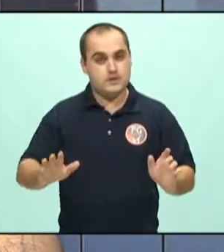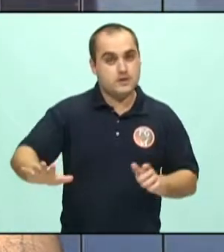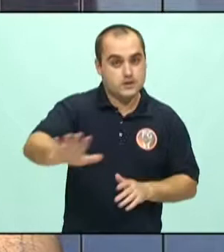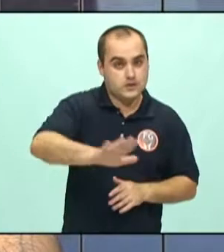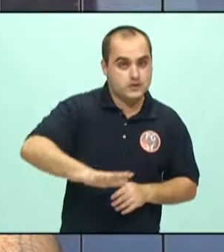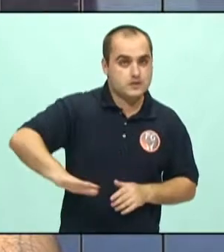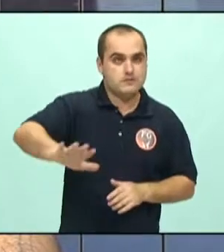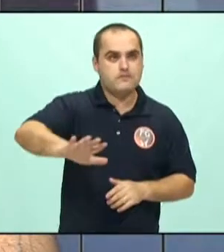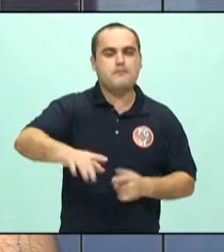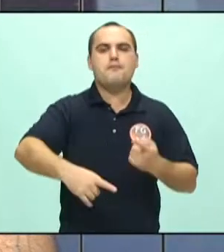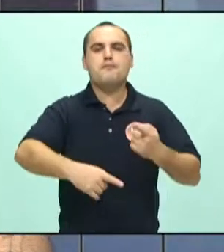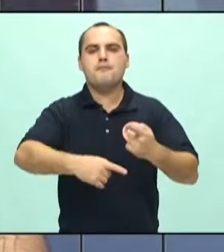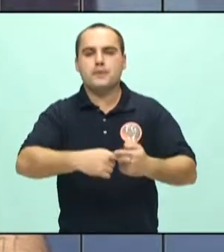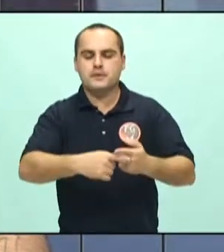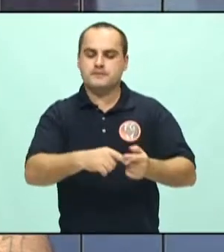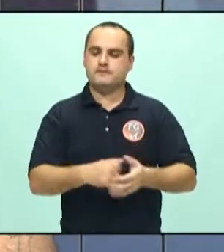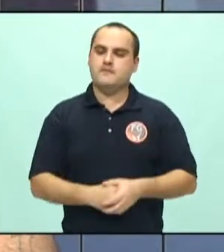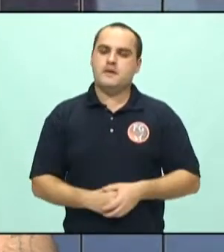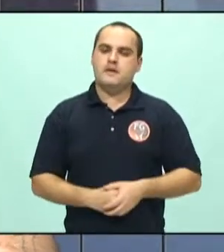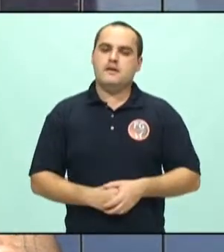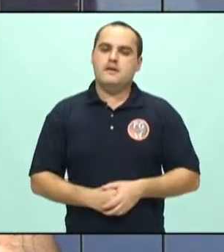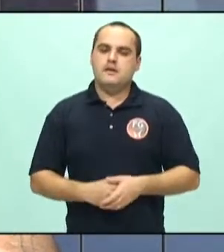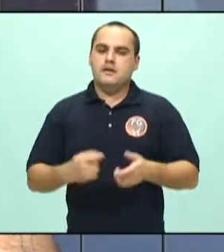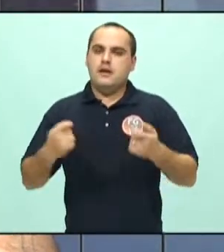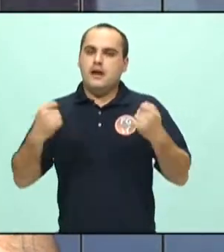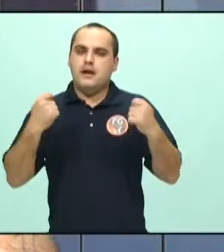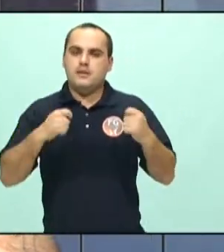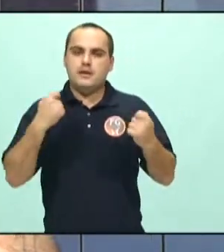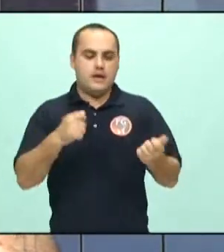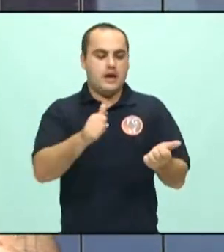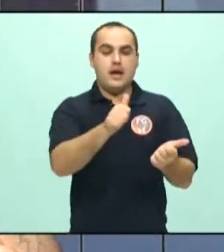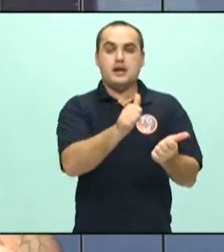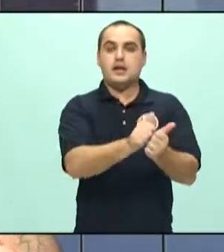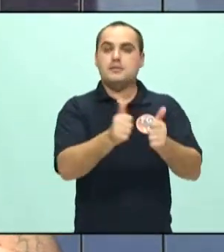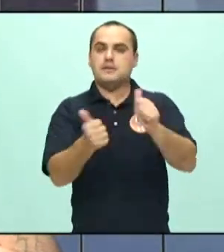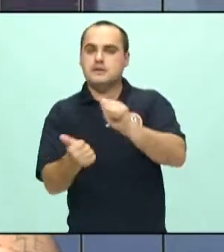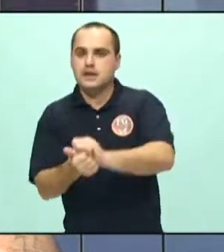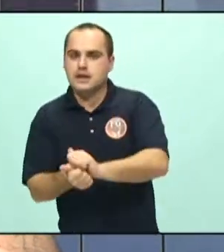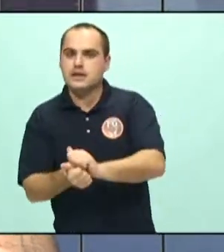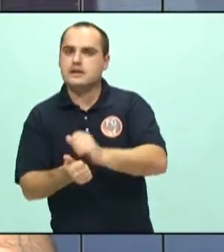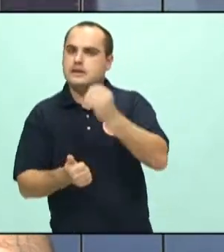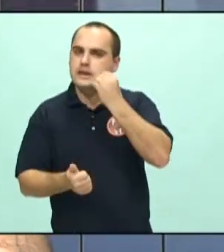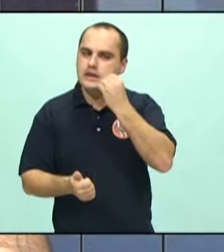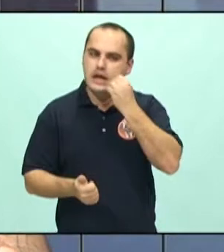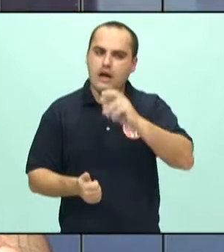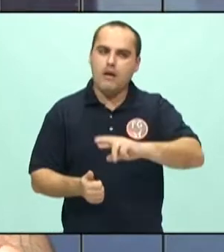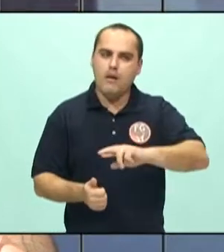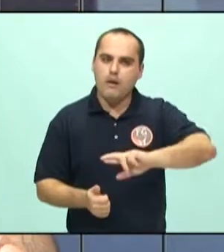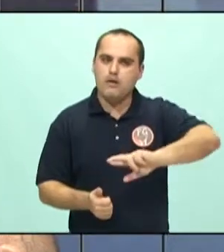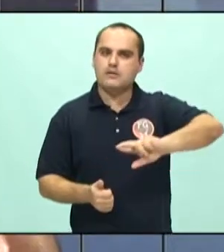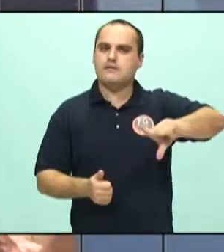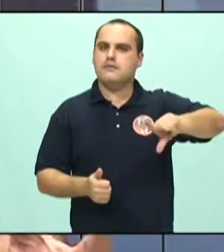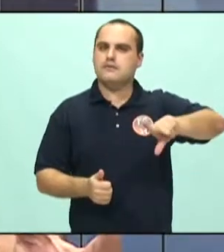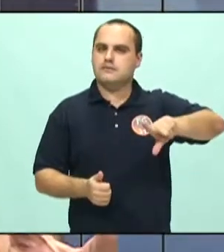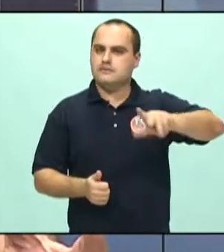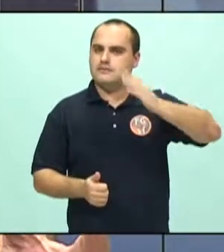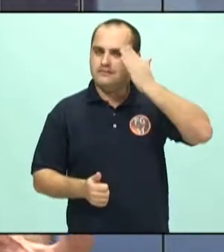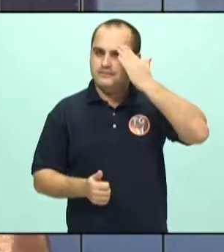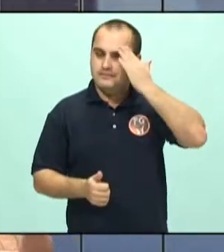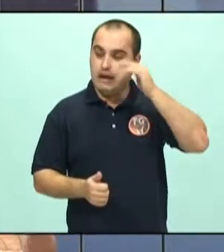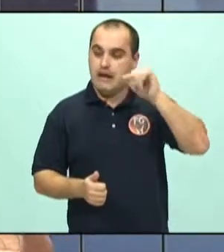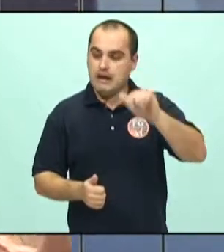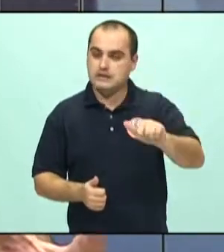nós precisamos ser remanejados para continuar a ser atrativo. Esse documentário ele veio